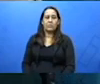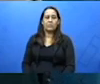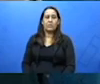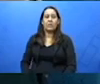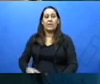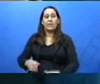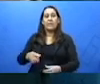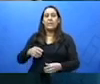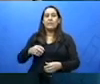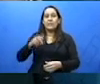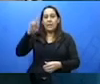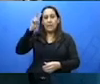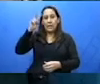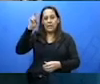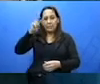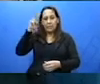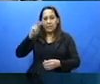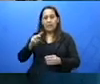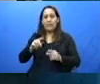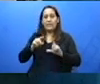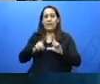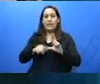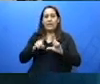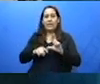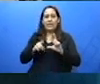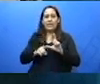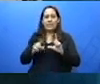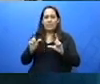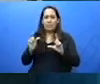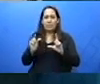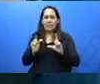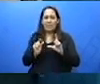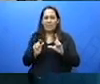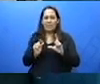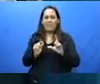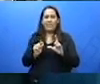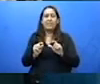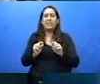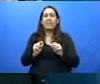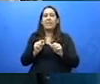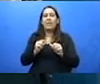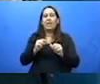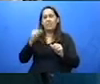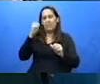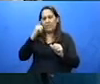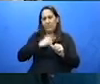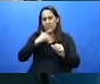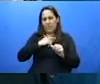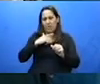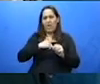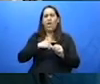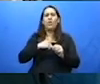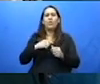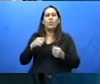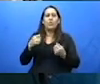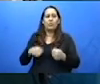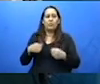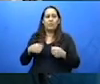ó, se ela fica muito magrinha, tá vendo aqui, ó? Ficou muito magrinha. Aí o que acontece? Aí eu